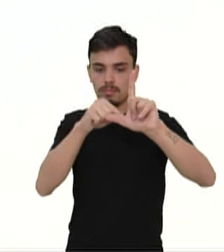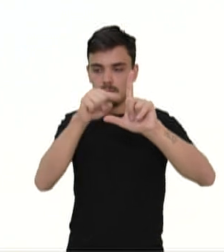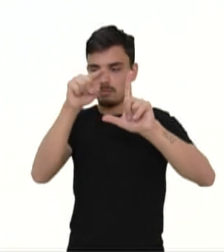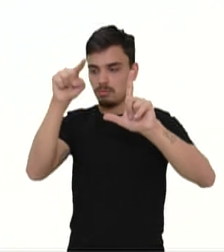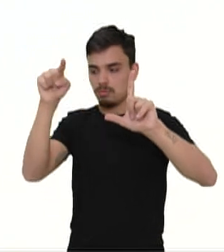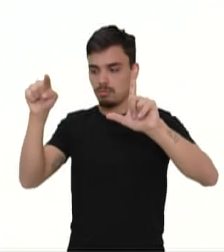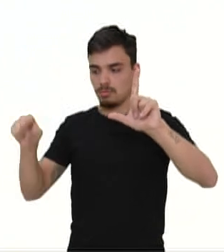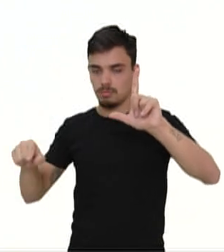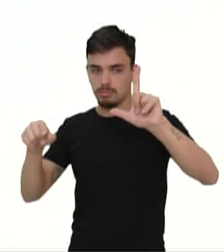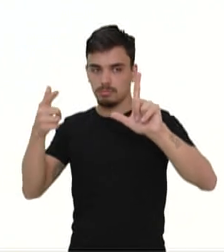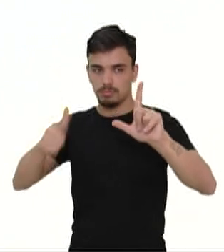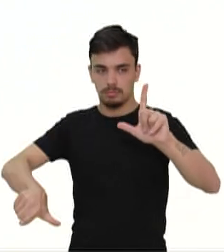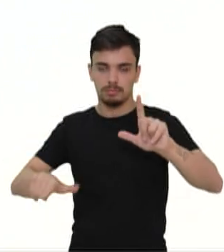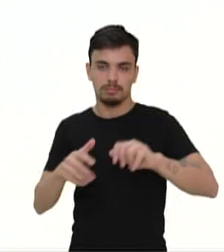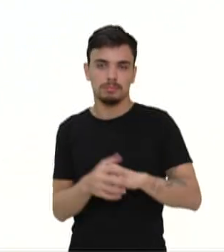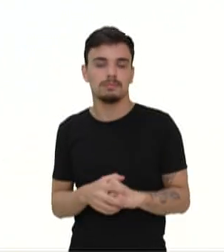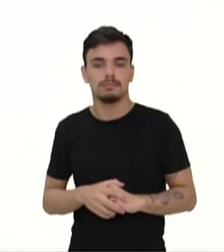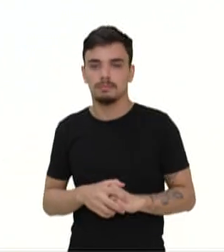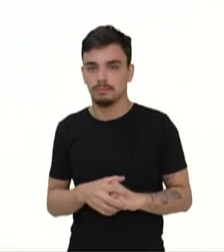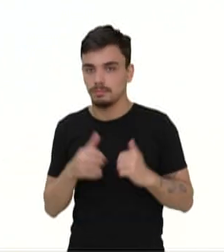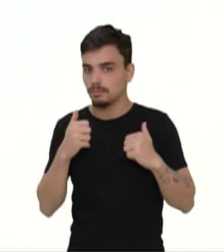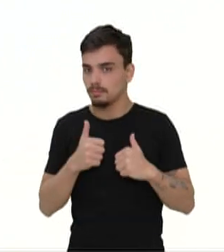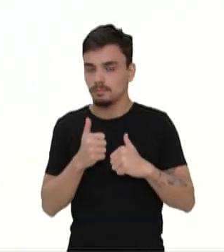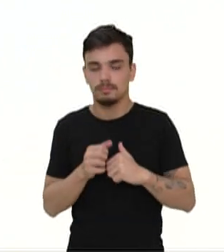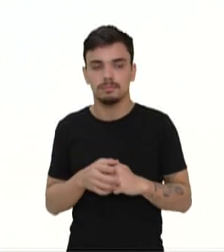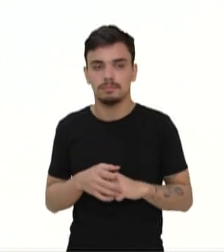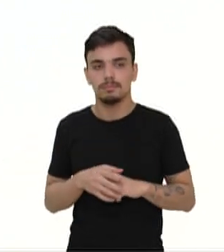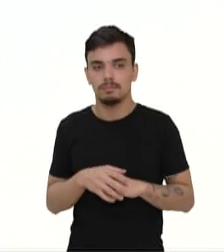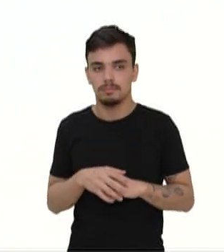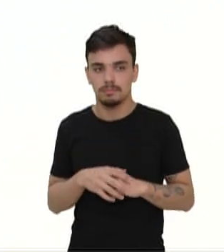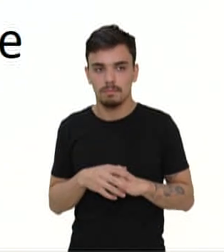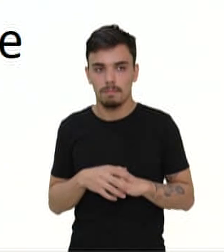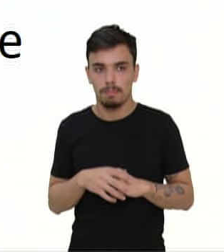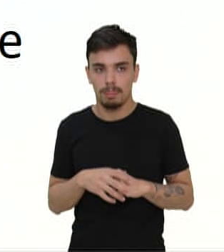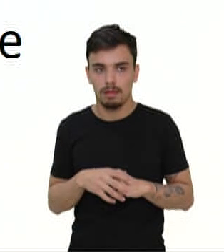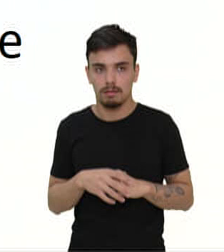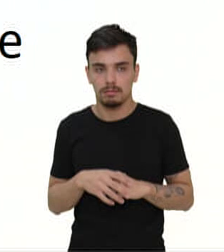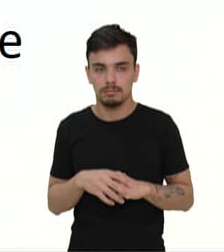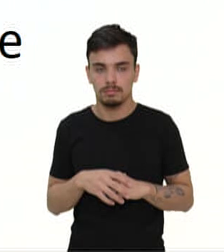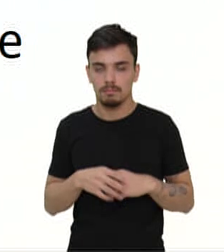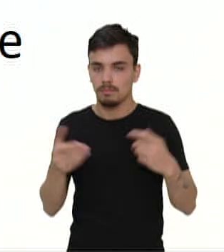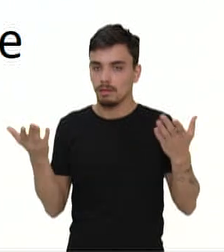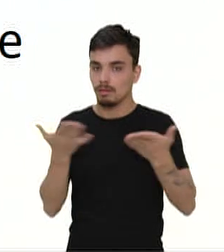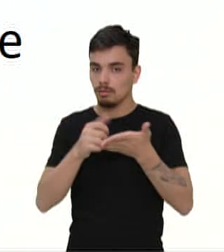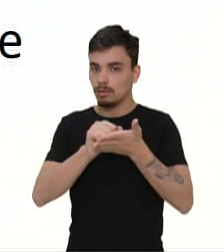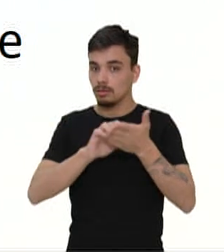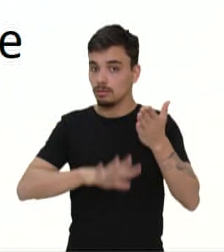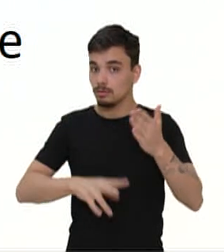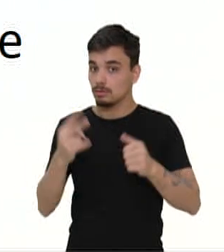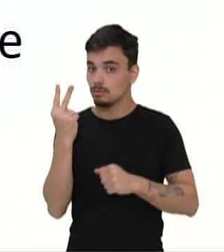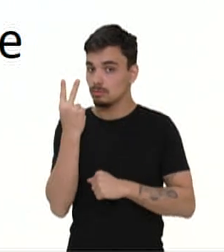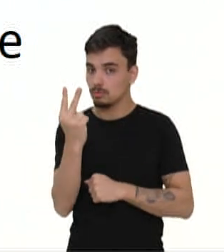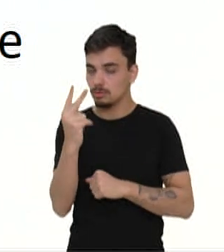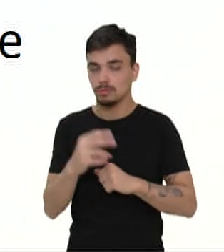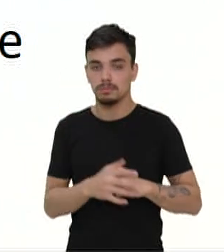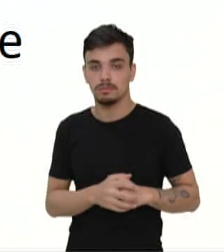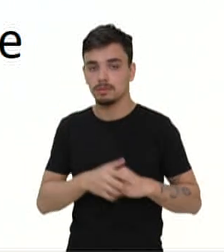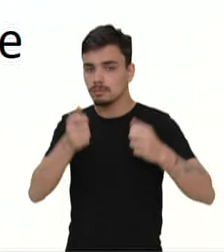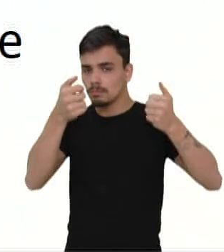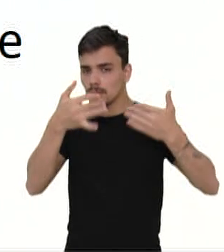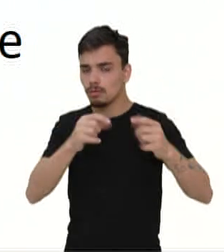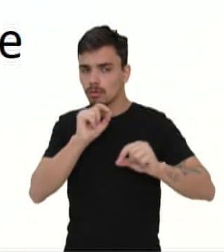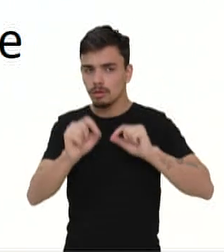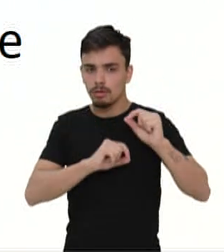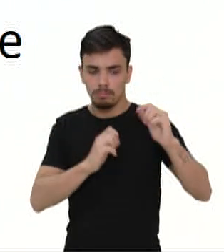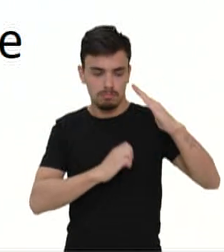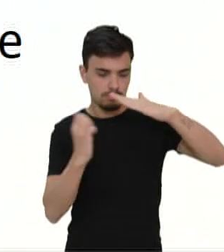novamente volta a cair. Certo? Vamos lá. Aí nós temos o exercício 2 que diz assim, ó, uma